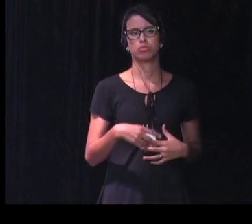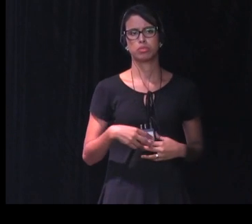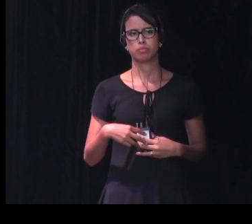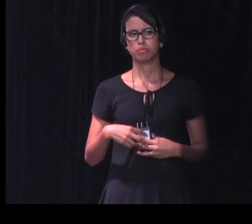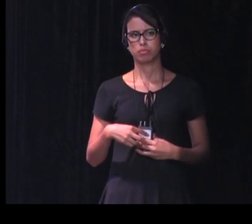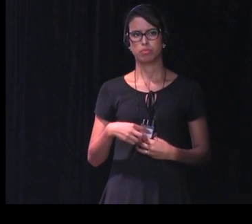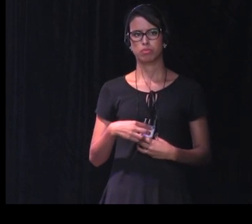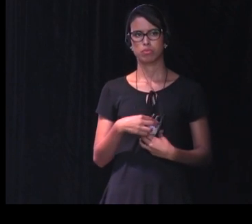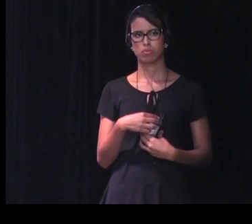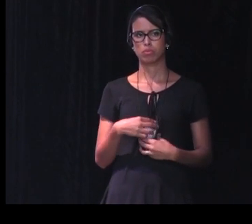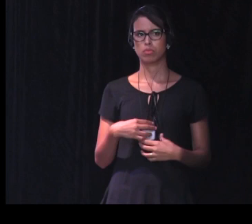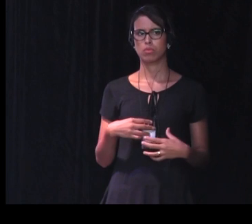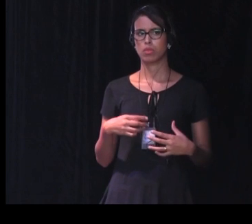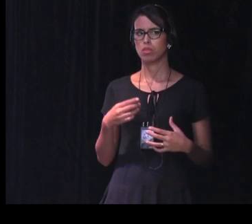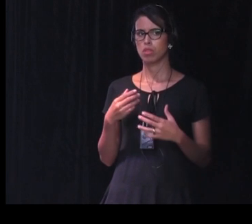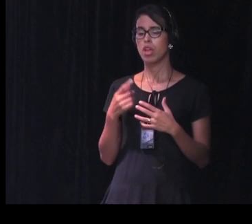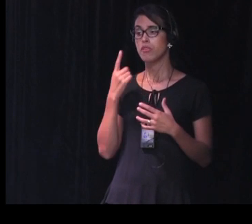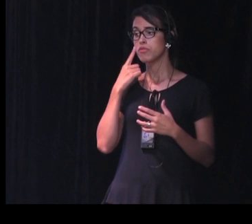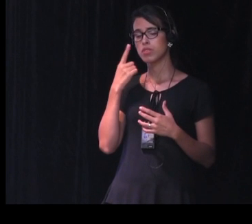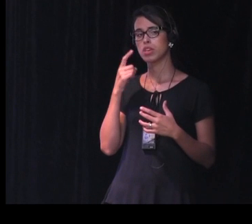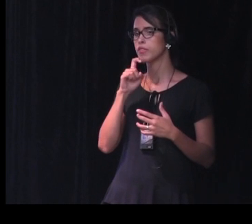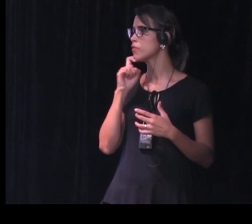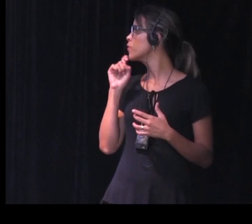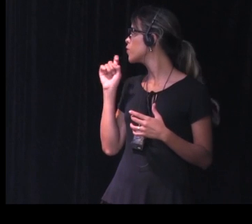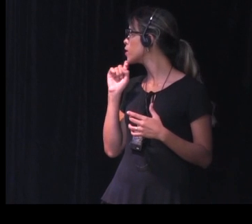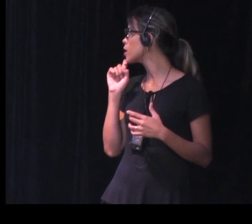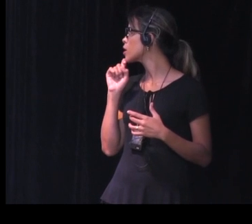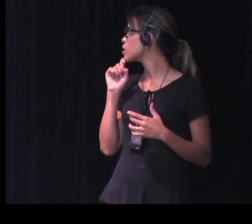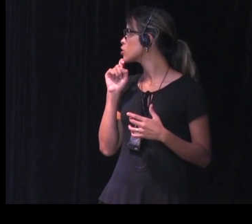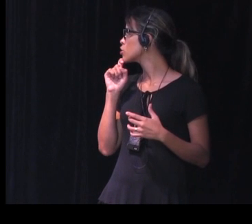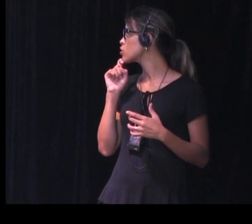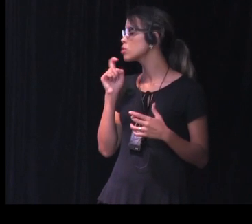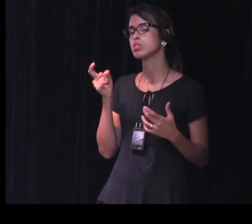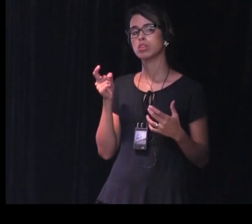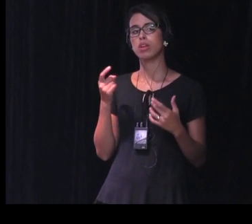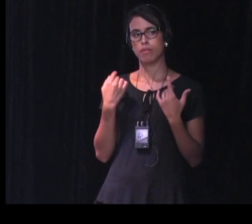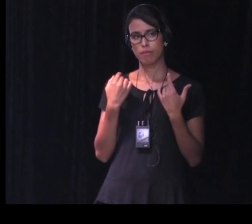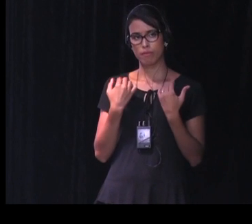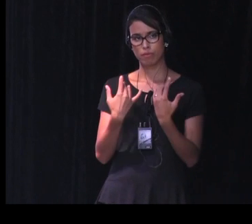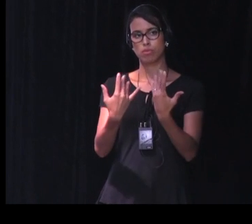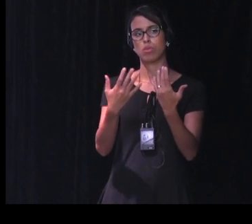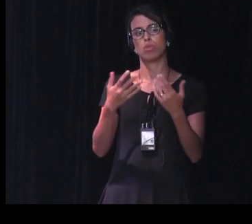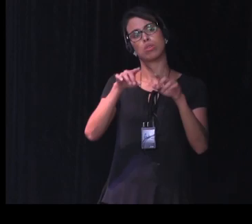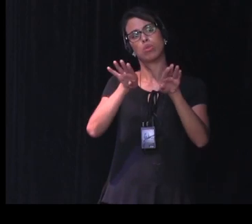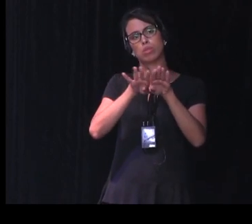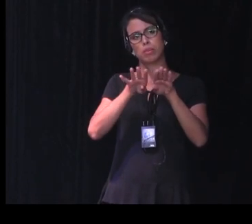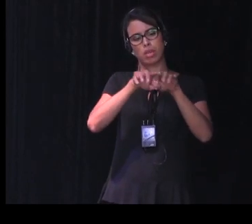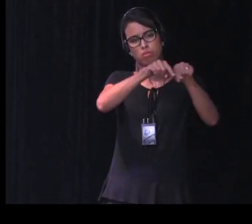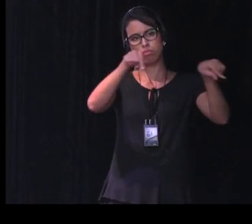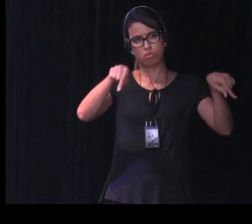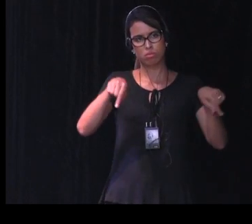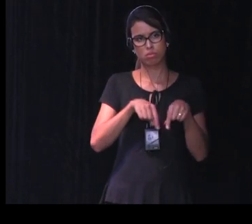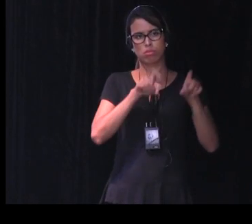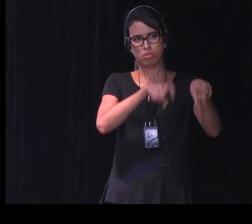Em verde podemos ver as videiras e as fazendas que constituem